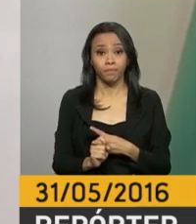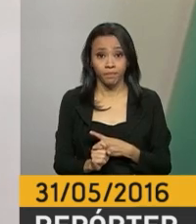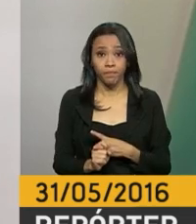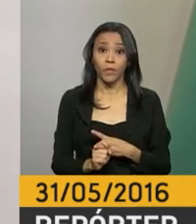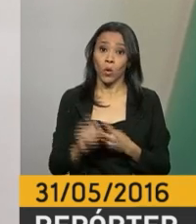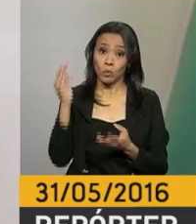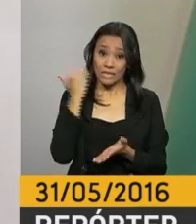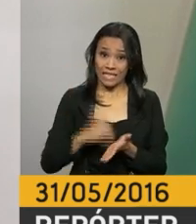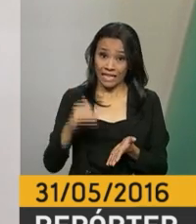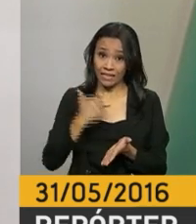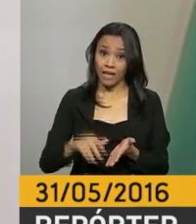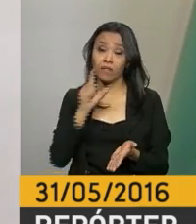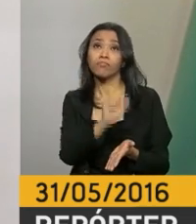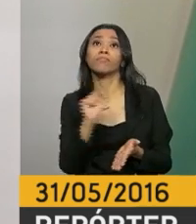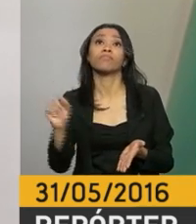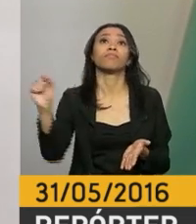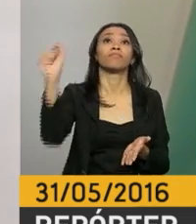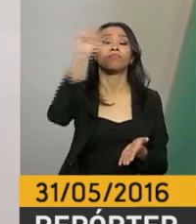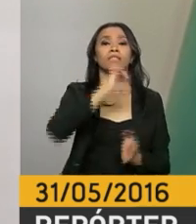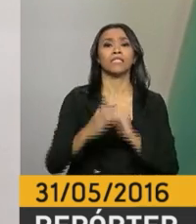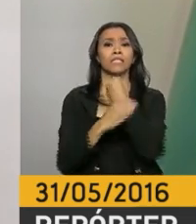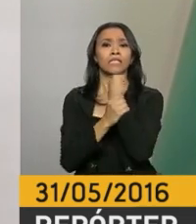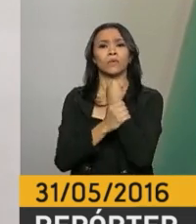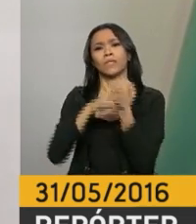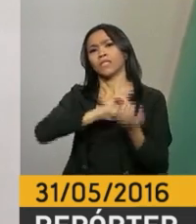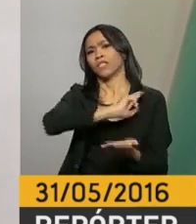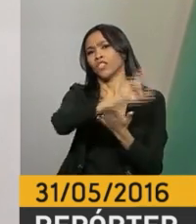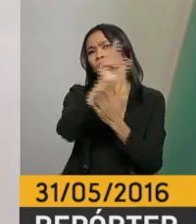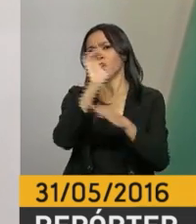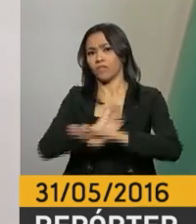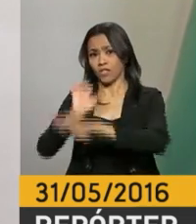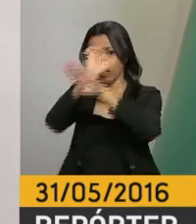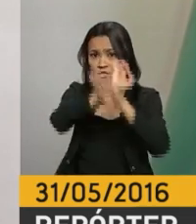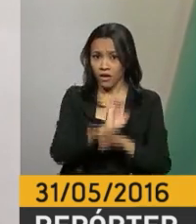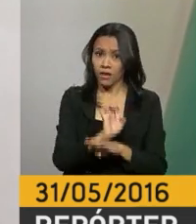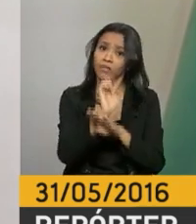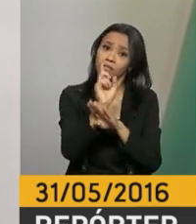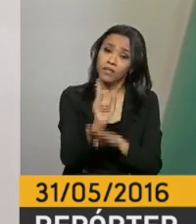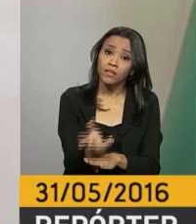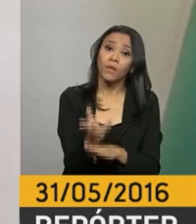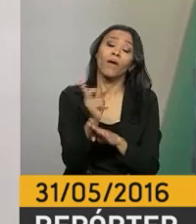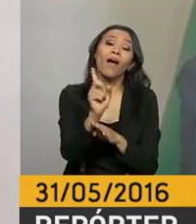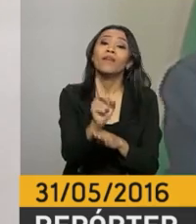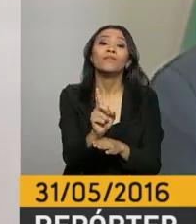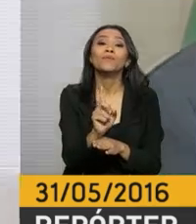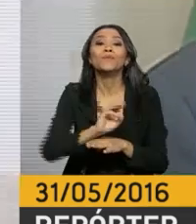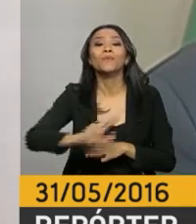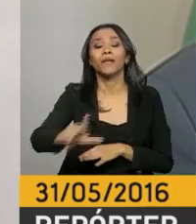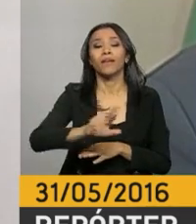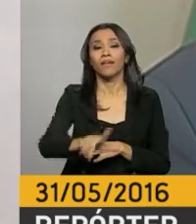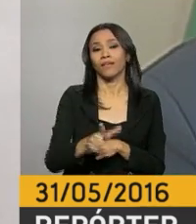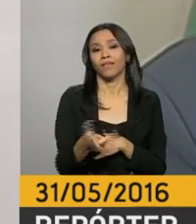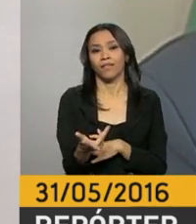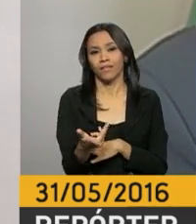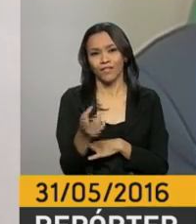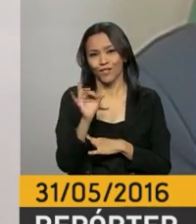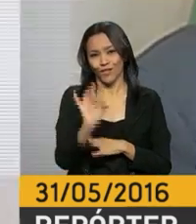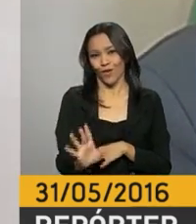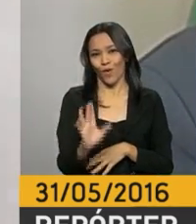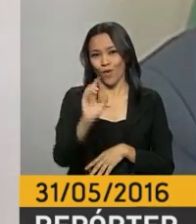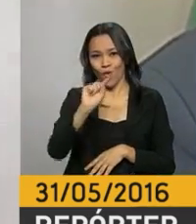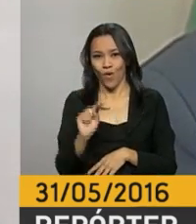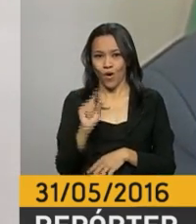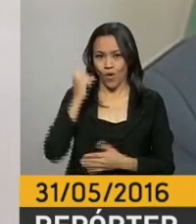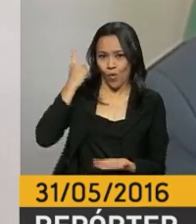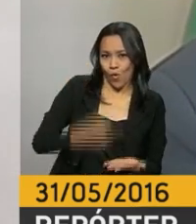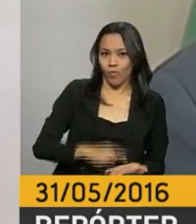com os secretários de segurança dos vários estados. A competência, juridicamente, não é exatamente da União Federal, não